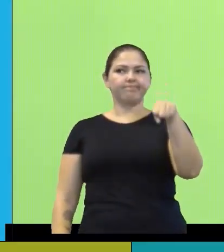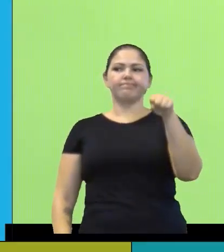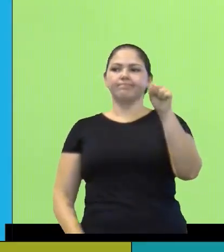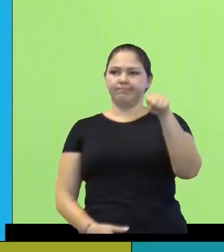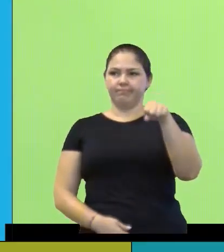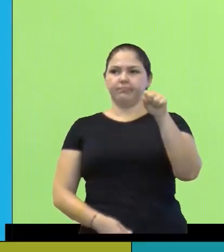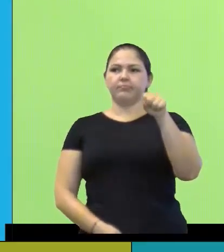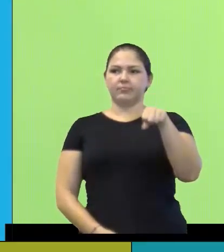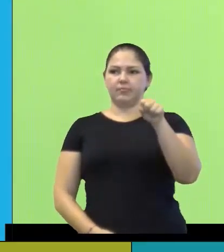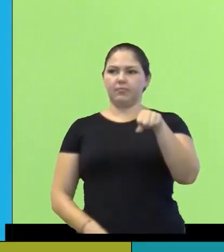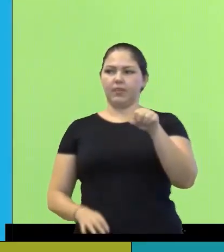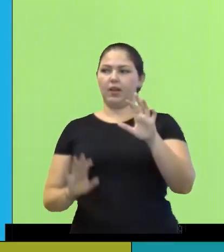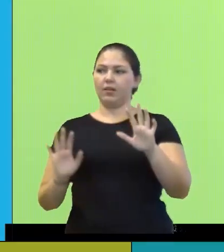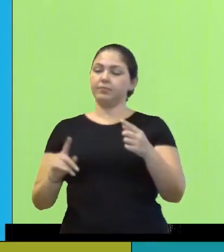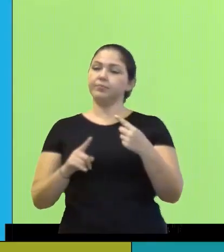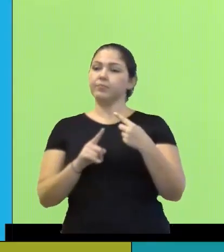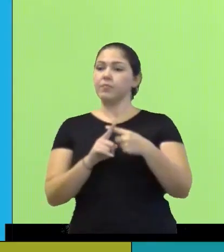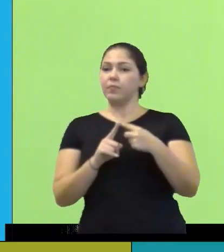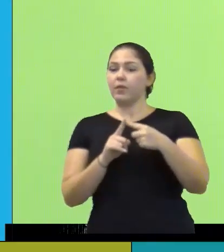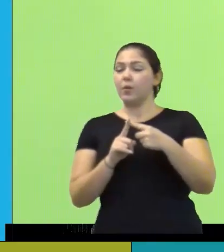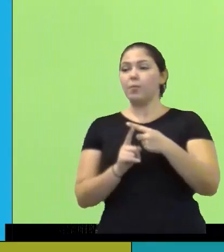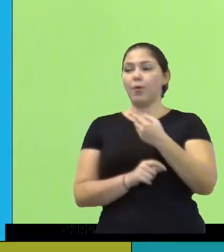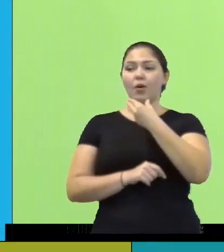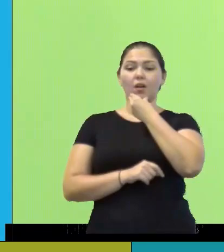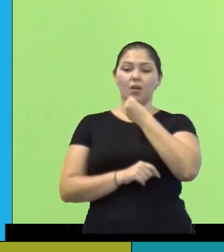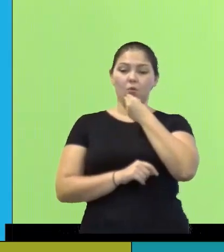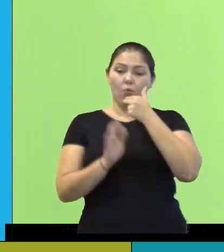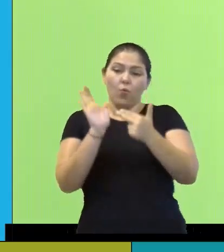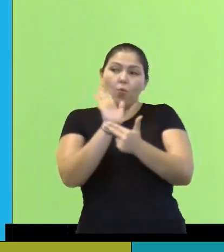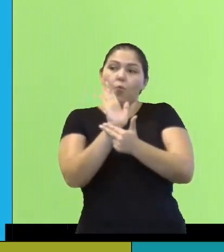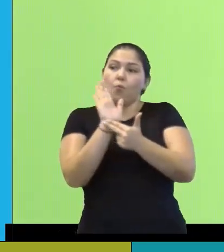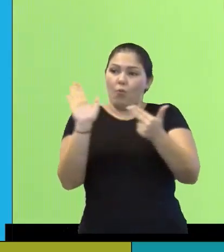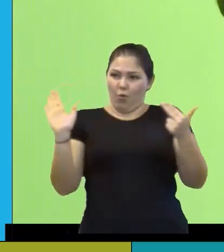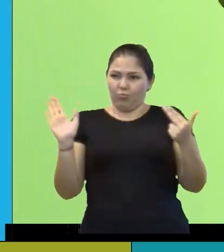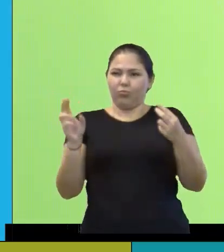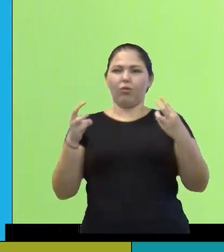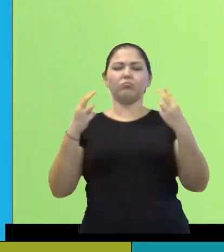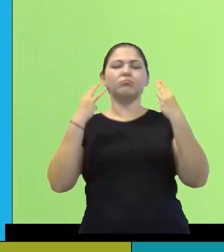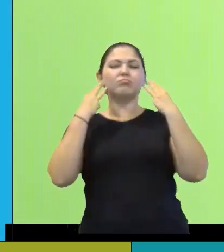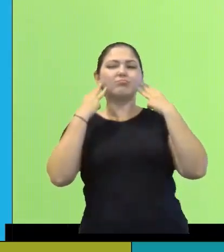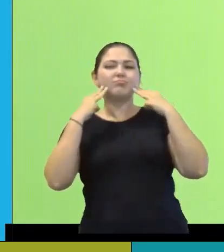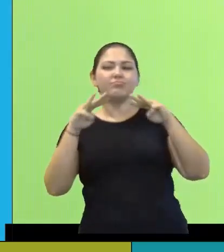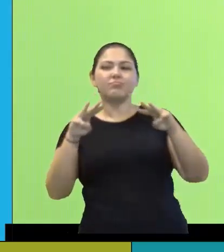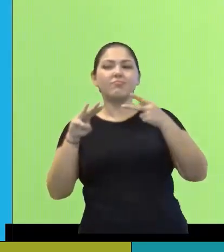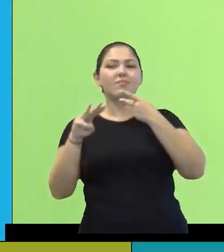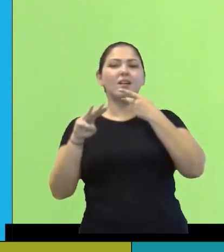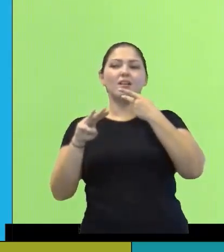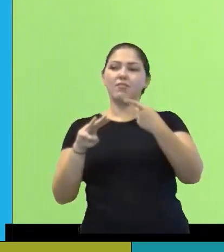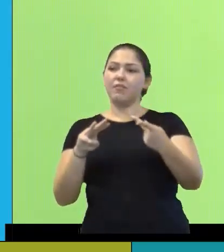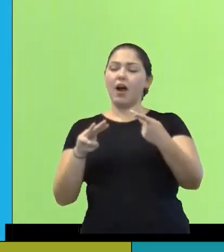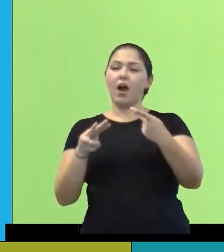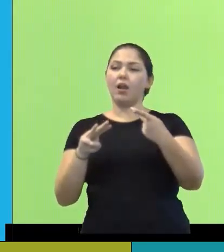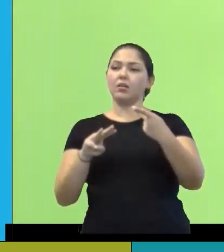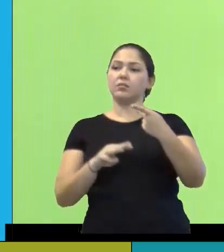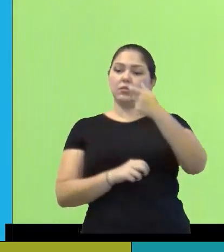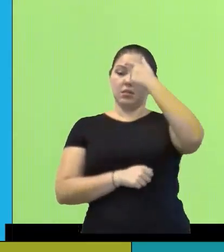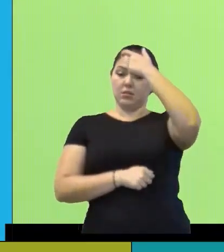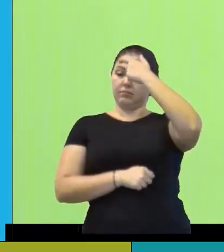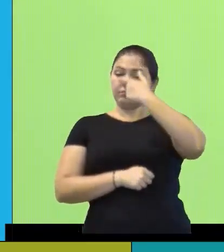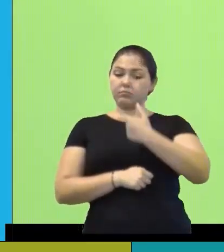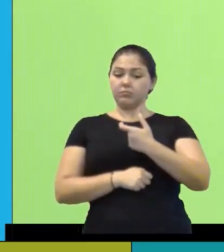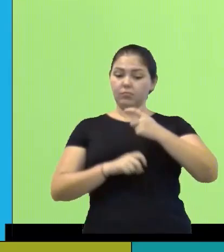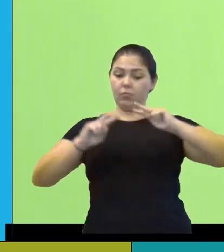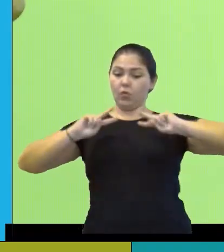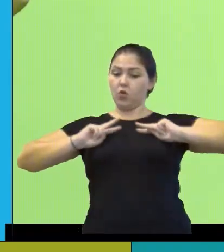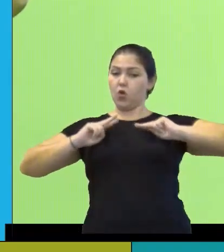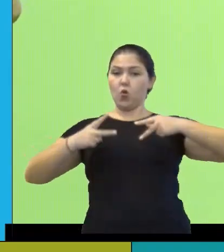as suas circunstâncias. Segundo Maquiavel, a Itália em que ele vivia era de tal modo